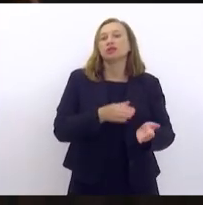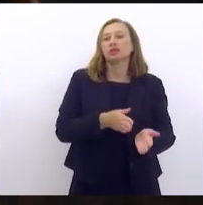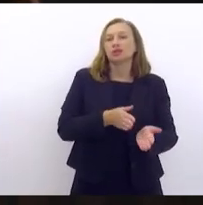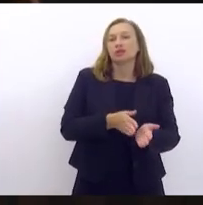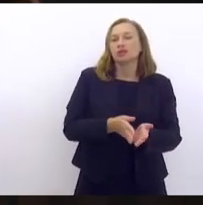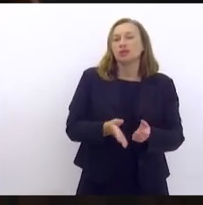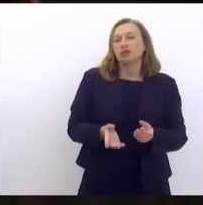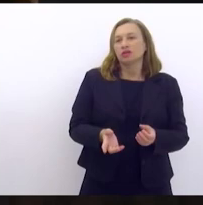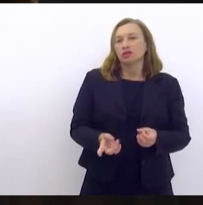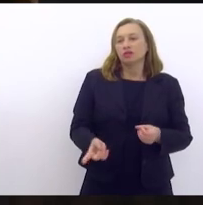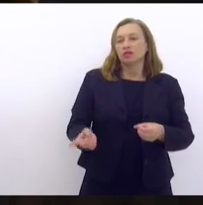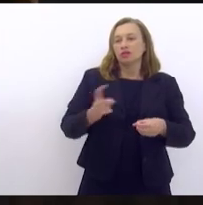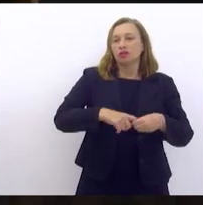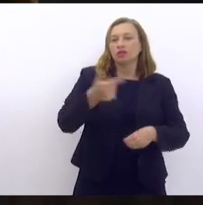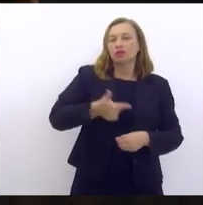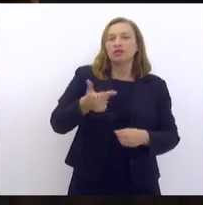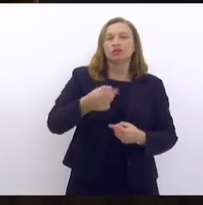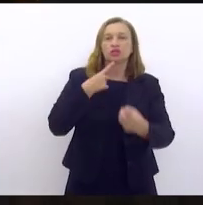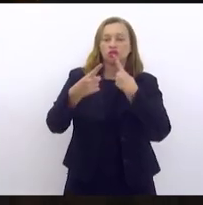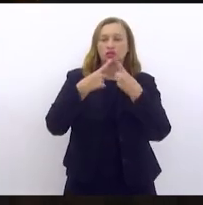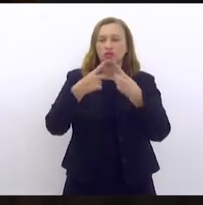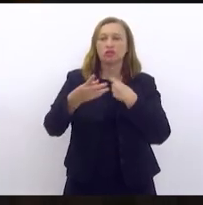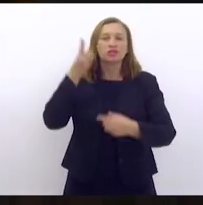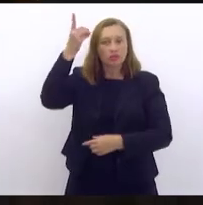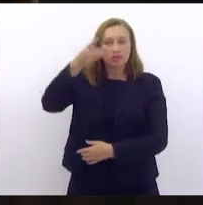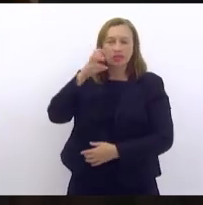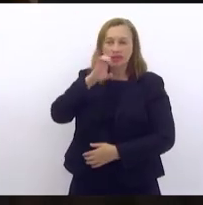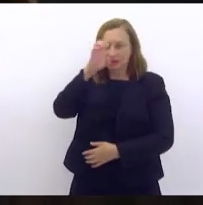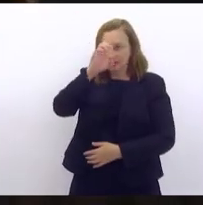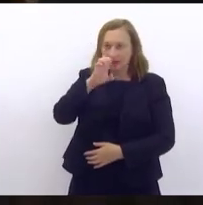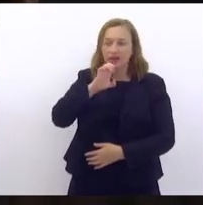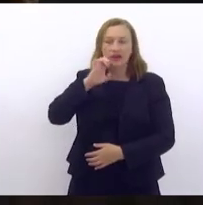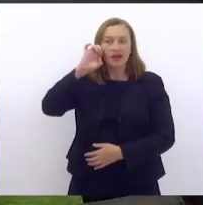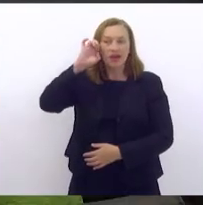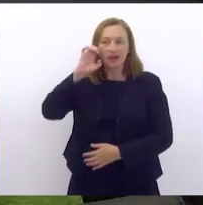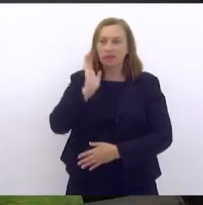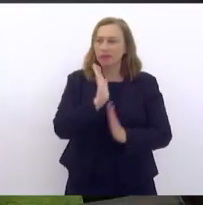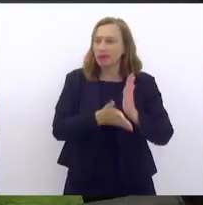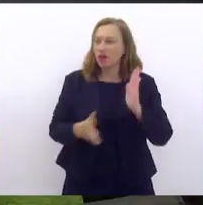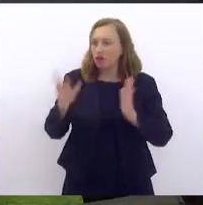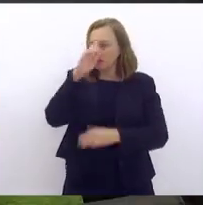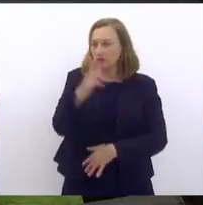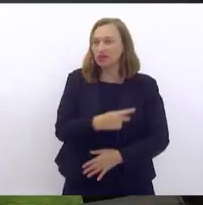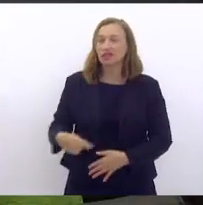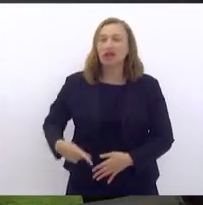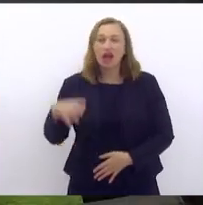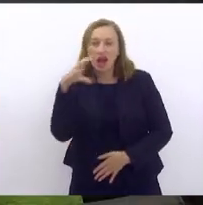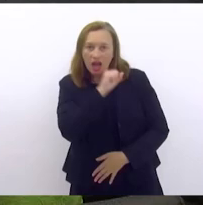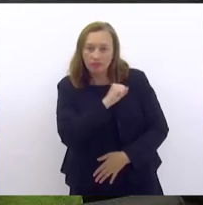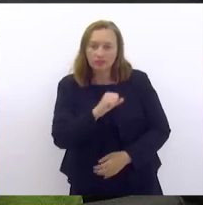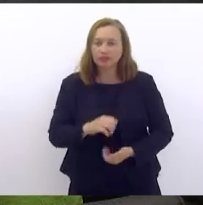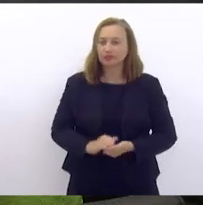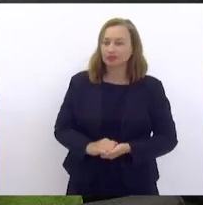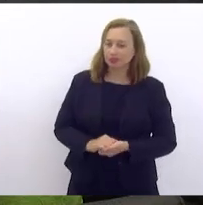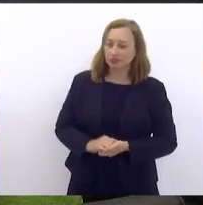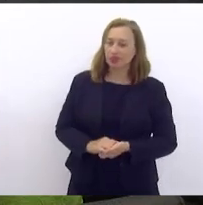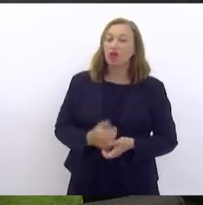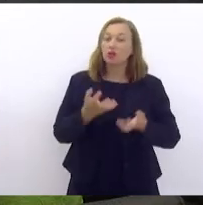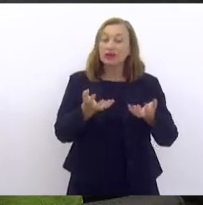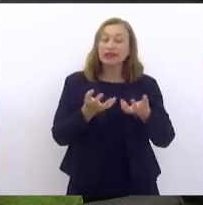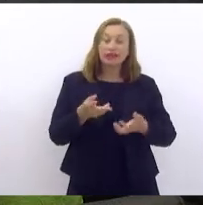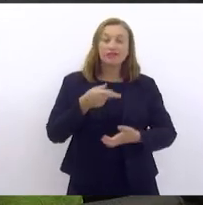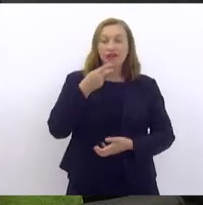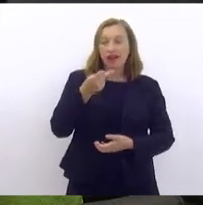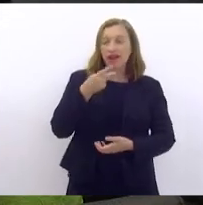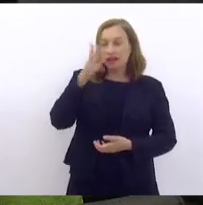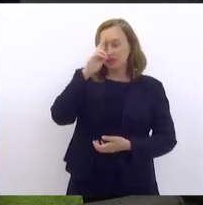do vencido para a segunda discussão. Deputada Érica Takimoto. Pela ordem, presidente, rapidamente. Presidente, queria dizer